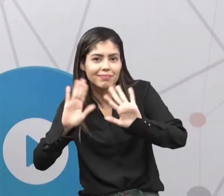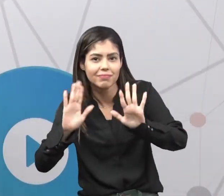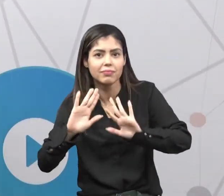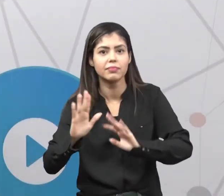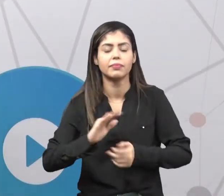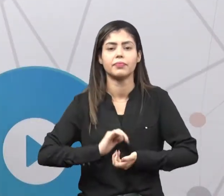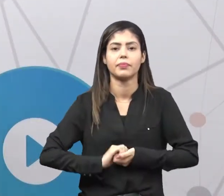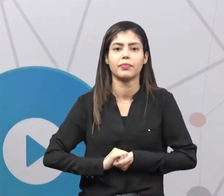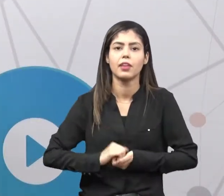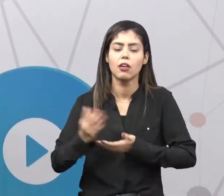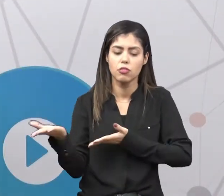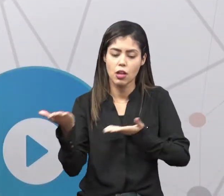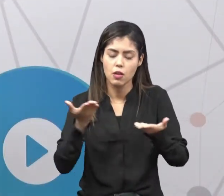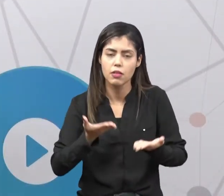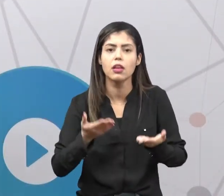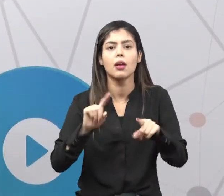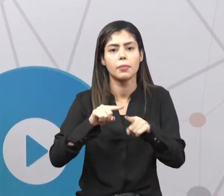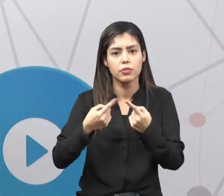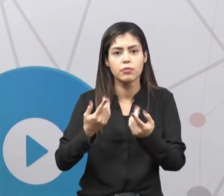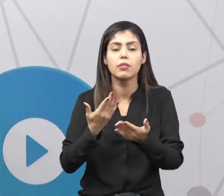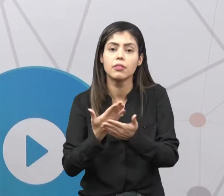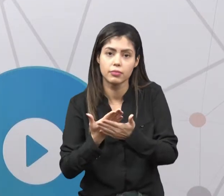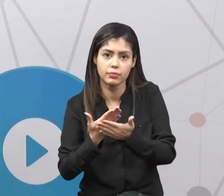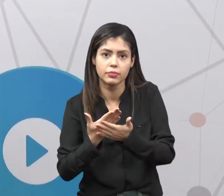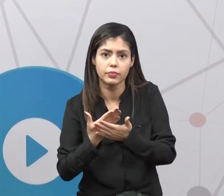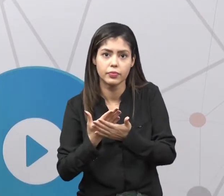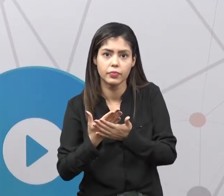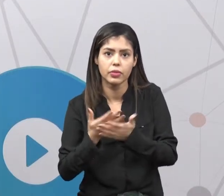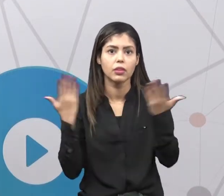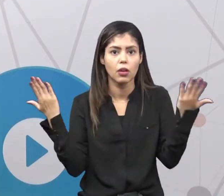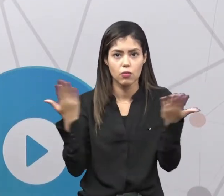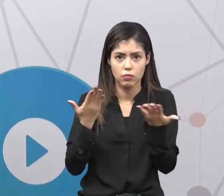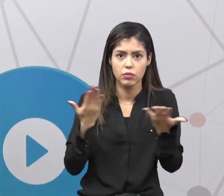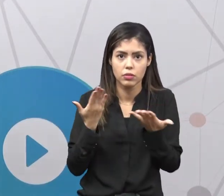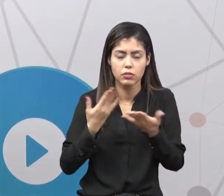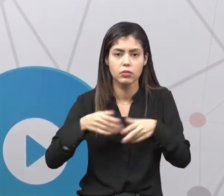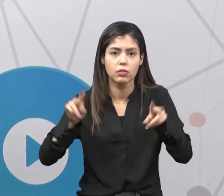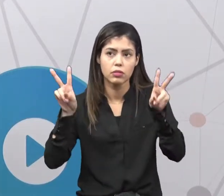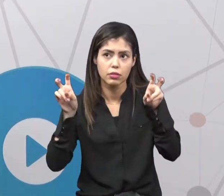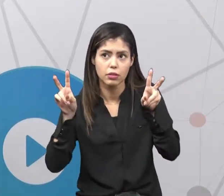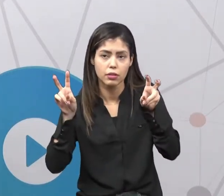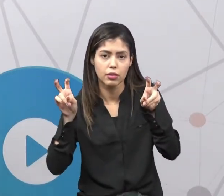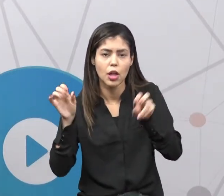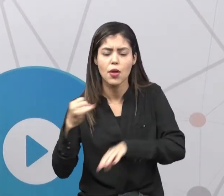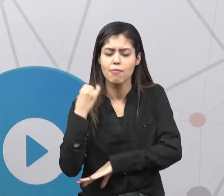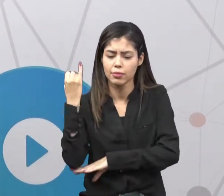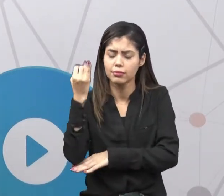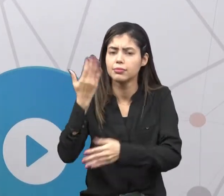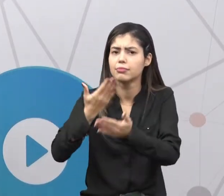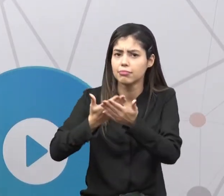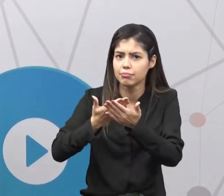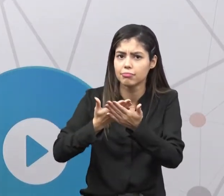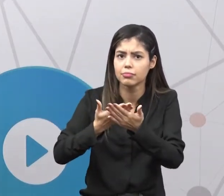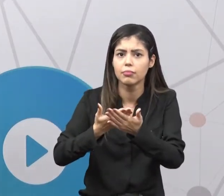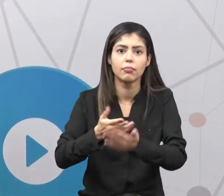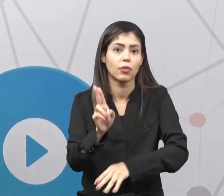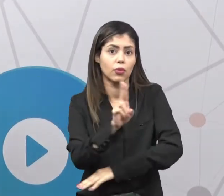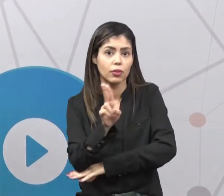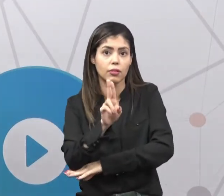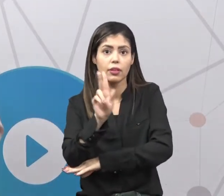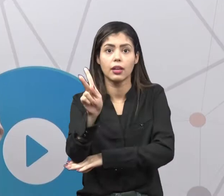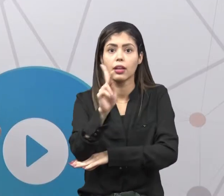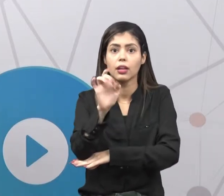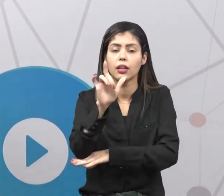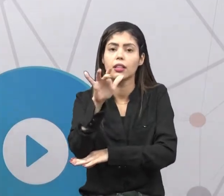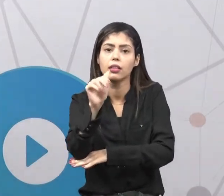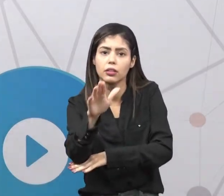Olá, estamos aqui para mais uma aula. Hoje nós vamos falar sobre uma aula muito importante. Eu me chamo professor